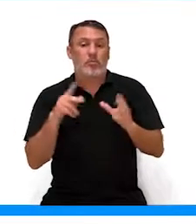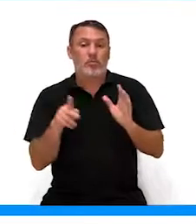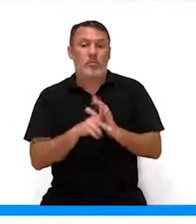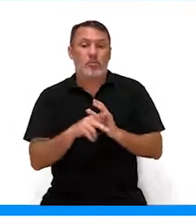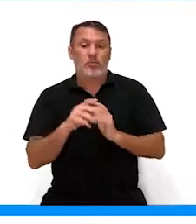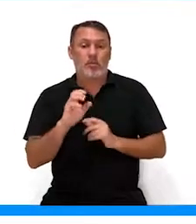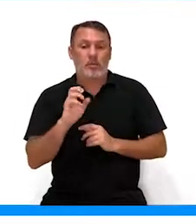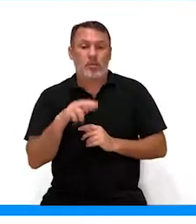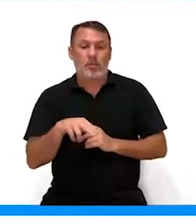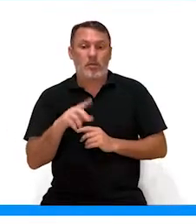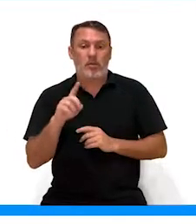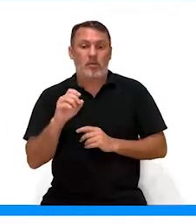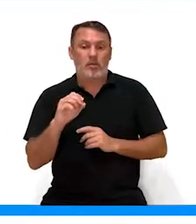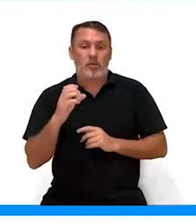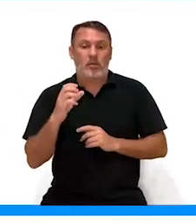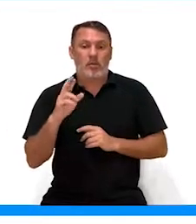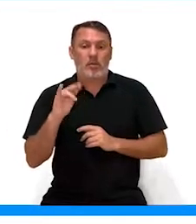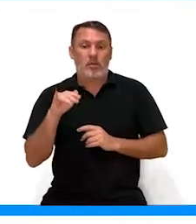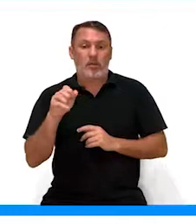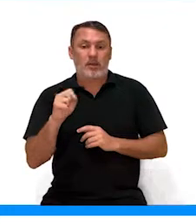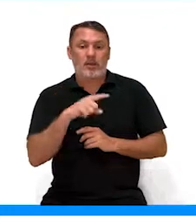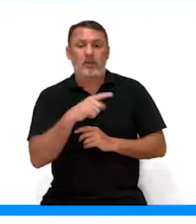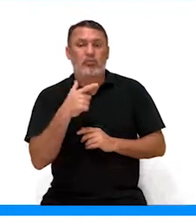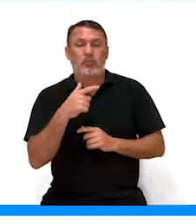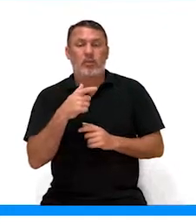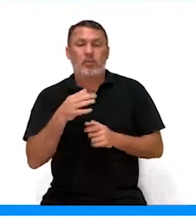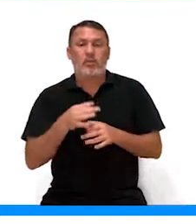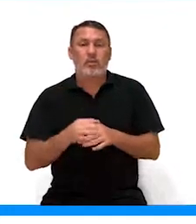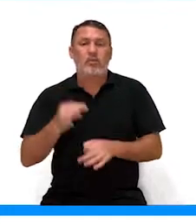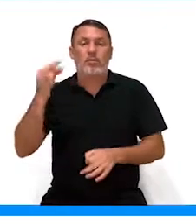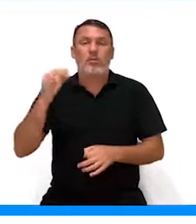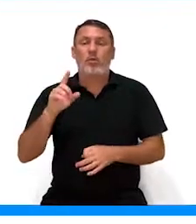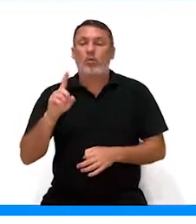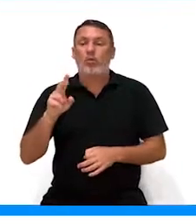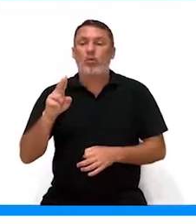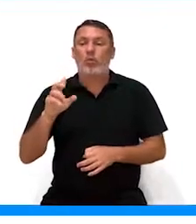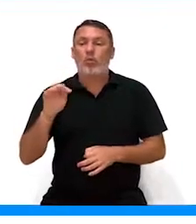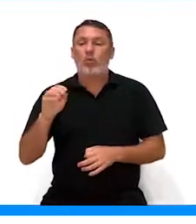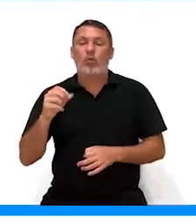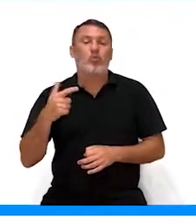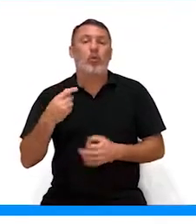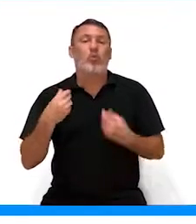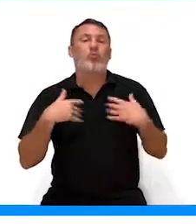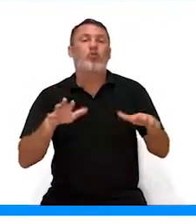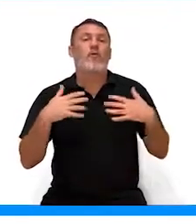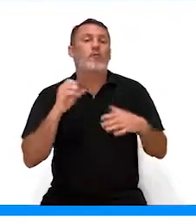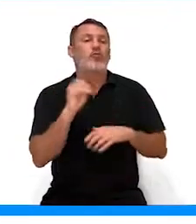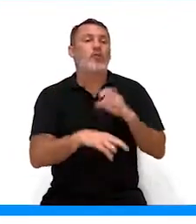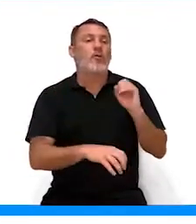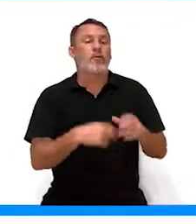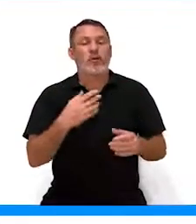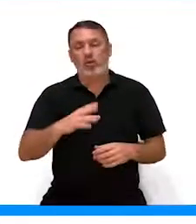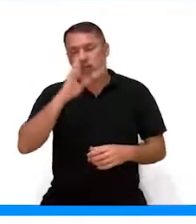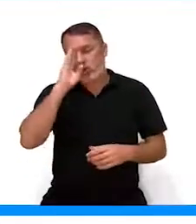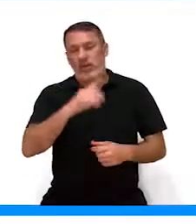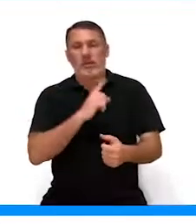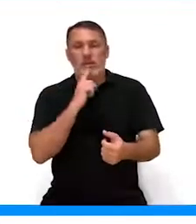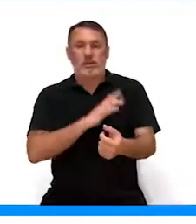Agora a gente vai ver glândulas endócrinas. Elas não têm ductos, então elas liberam as secreções delas, os